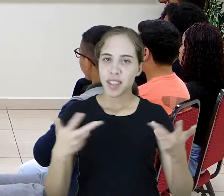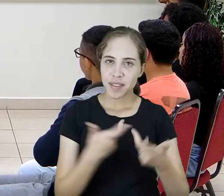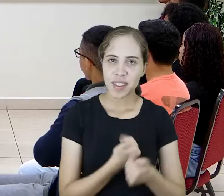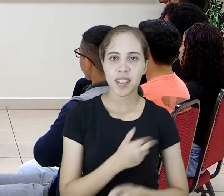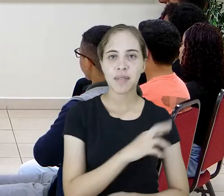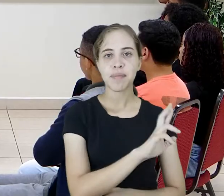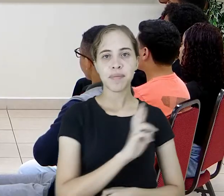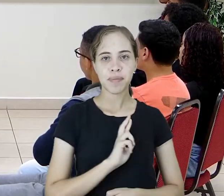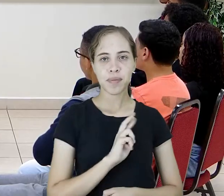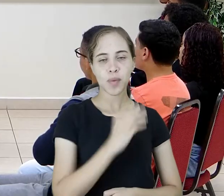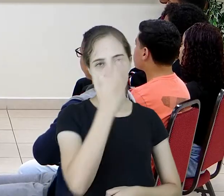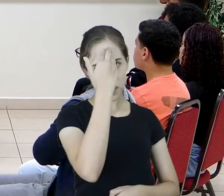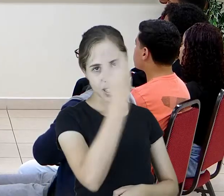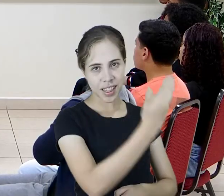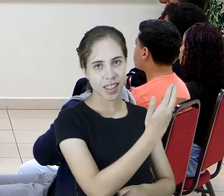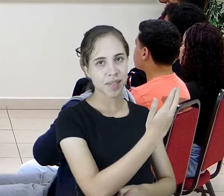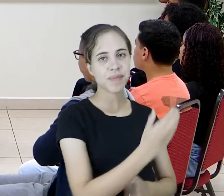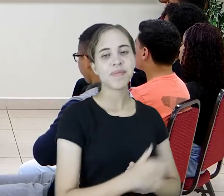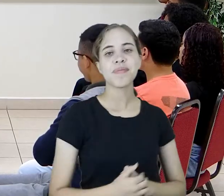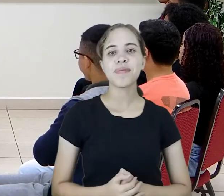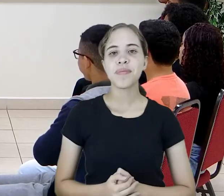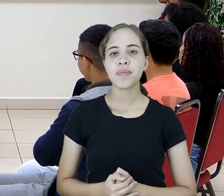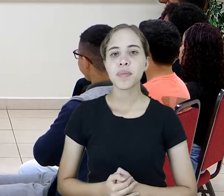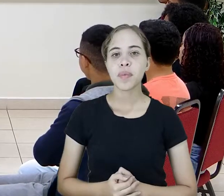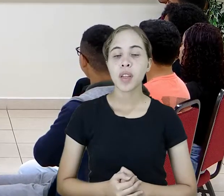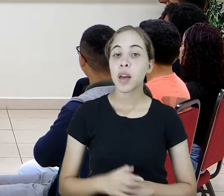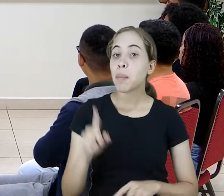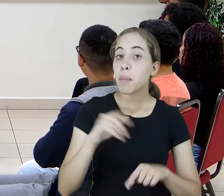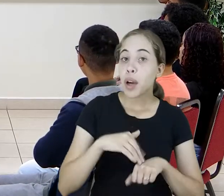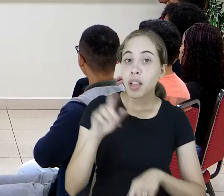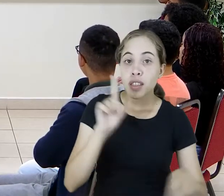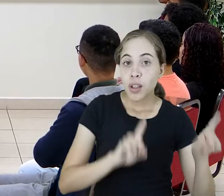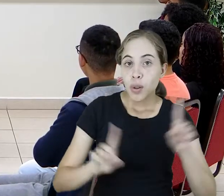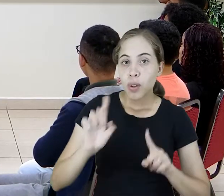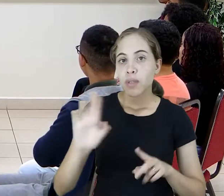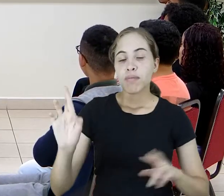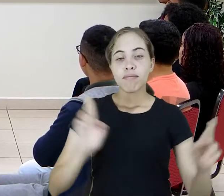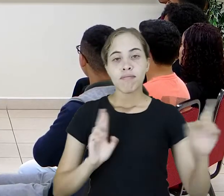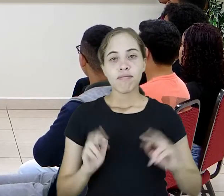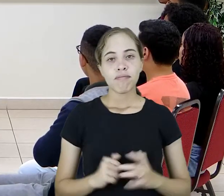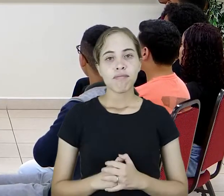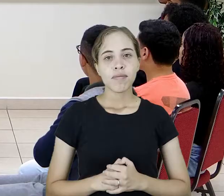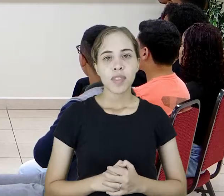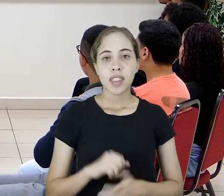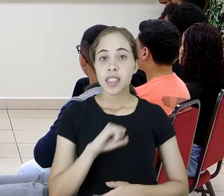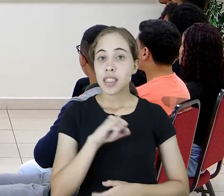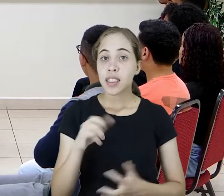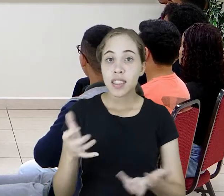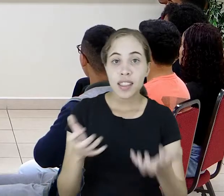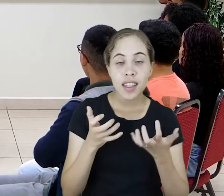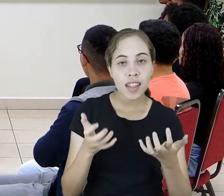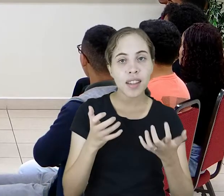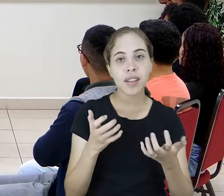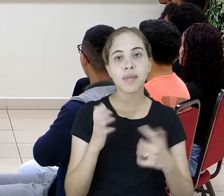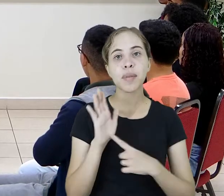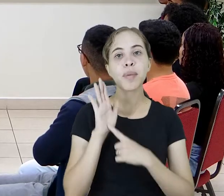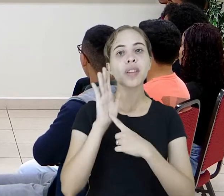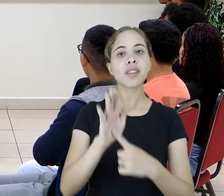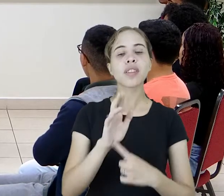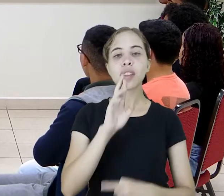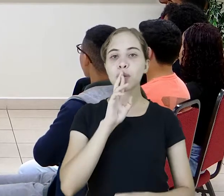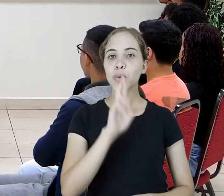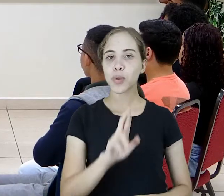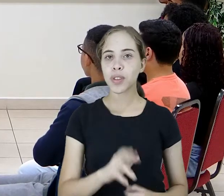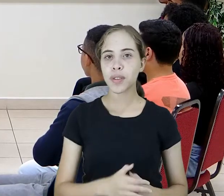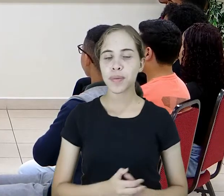Excelente. Muito obrigado. Mais alguém que quiser acrescentar uma resposta?